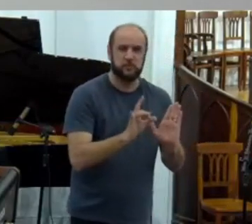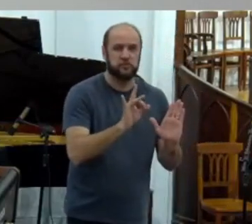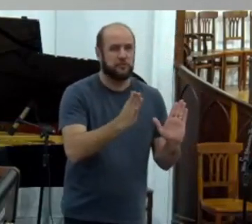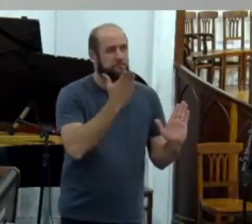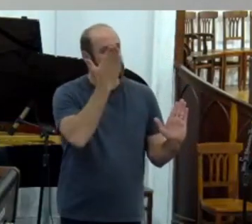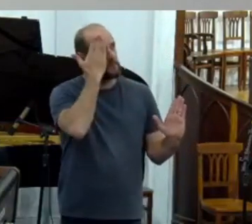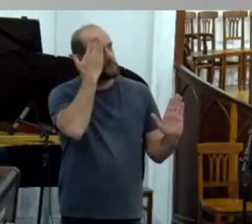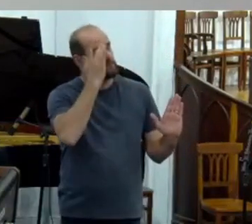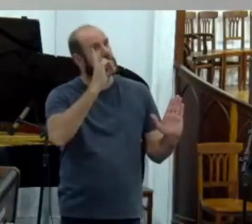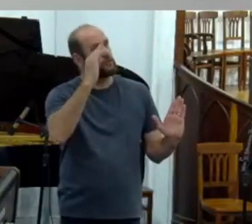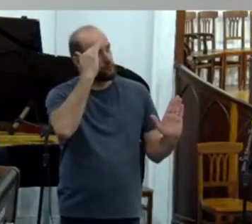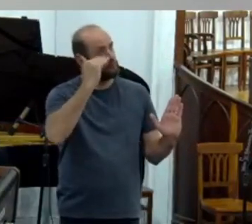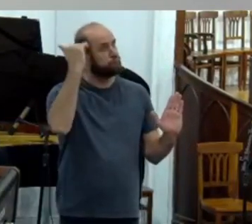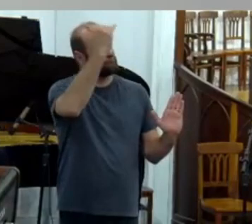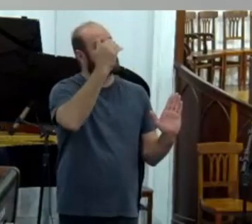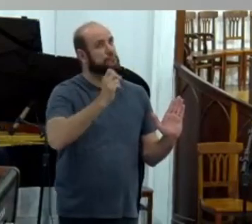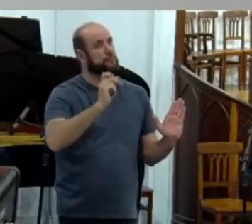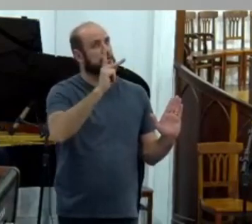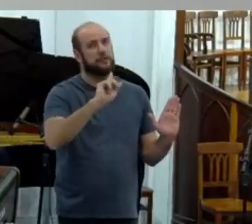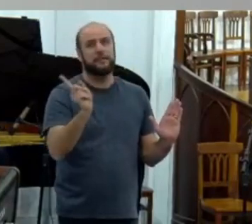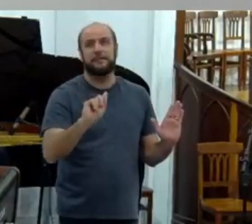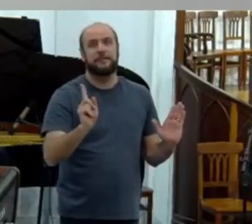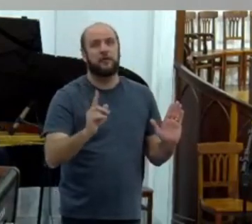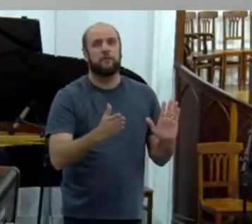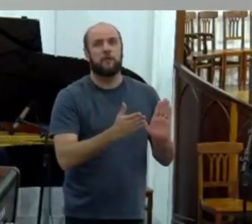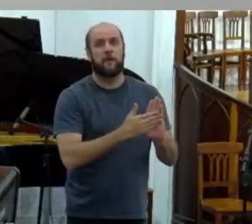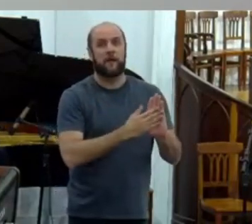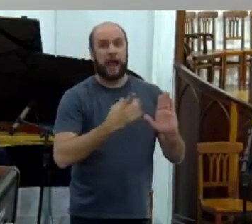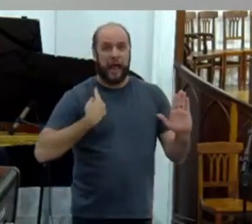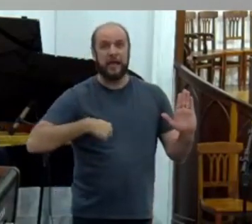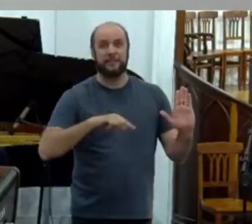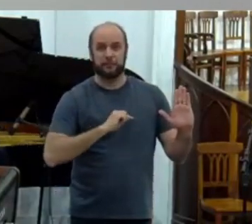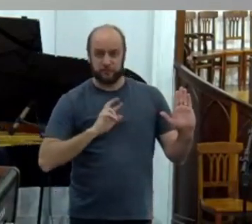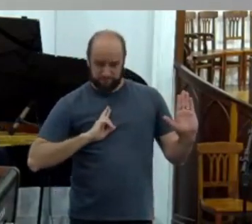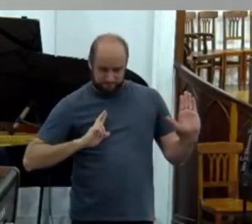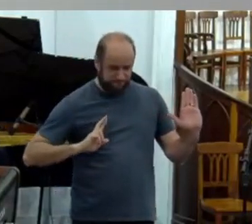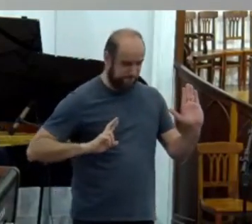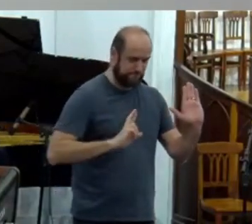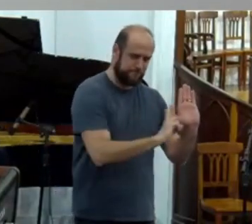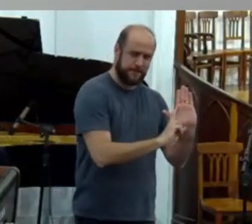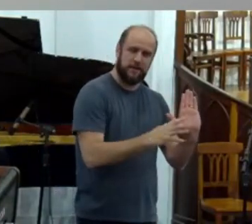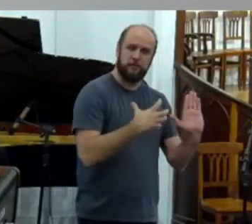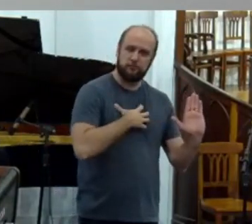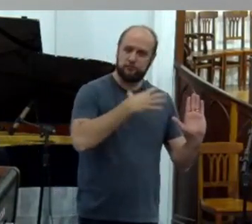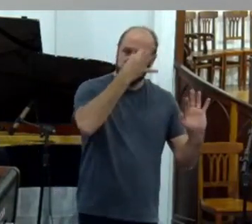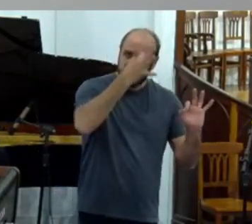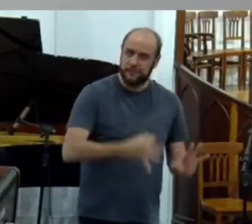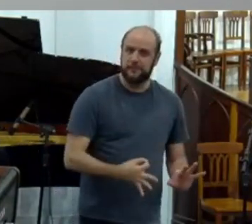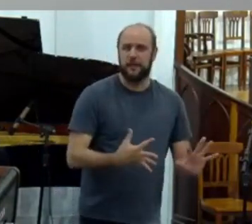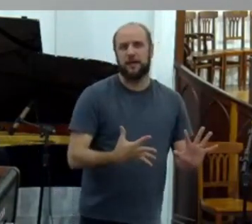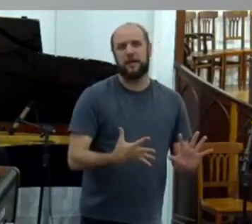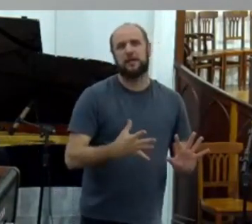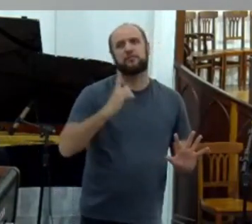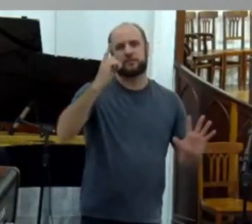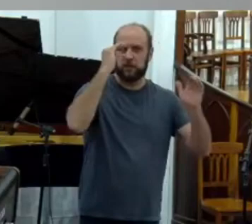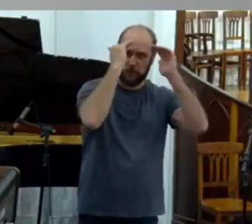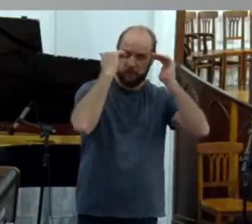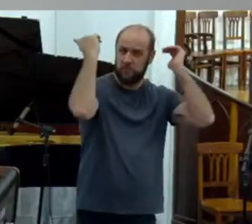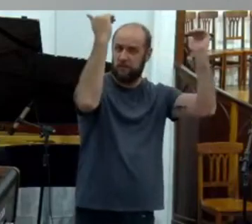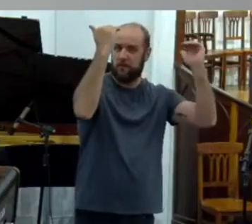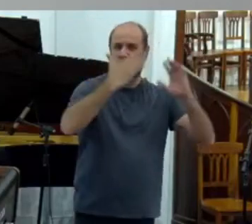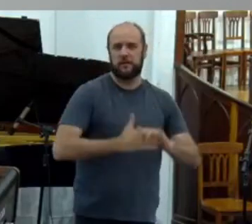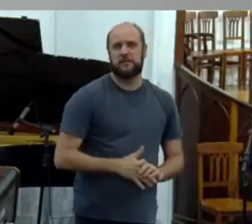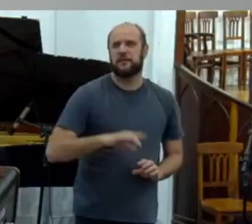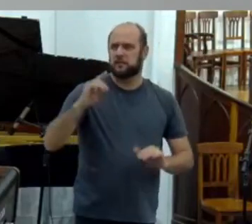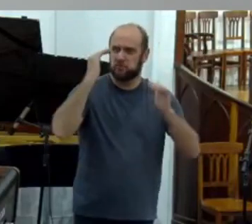saiba, Deus é soberano, mas para que reajamos de forma adequada à soberania de Deus.